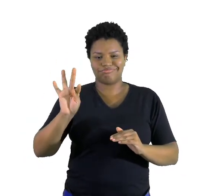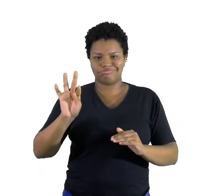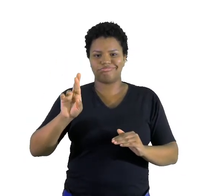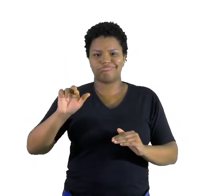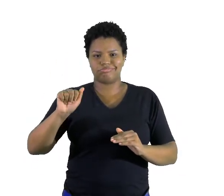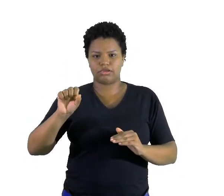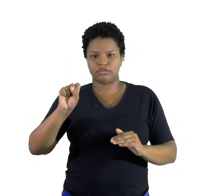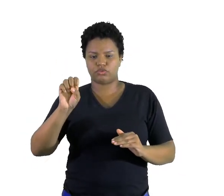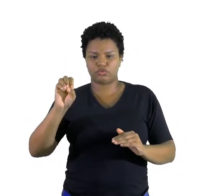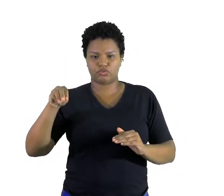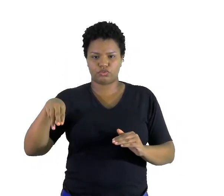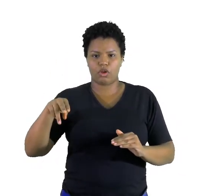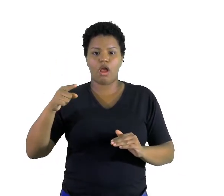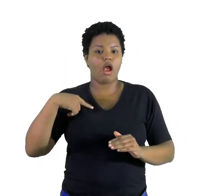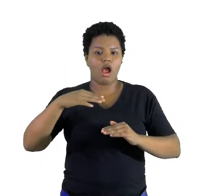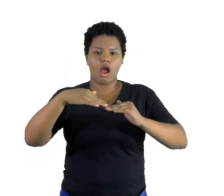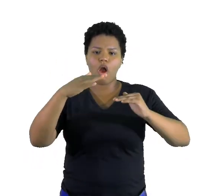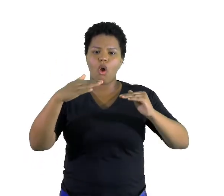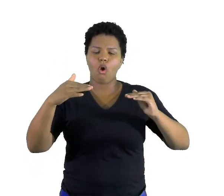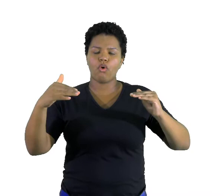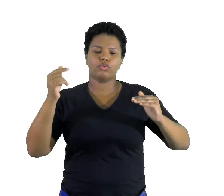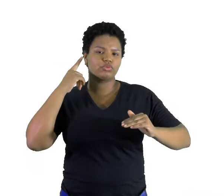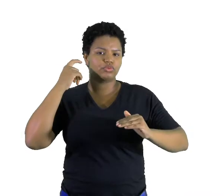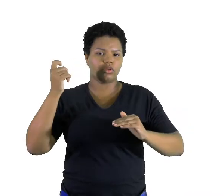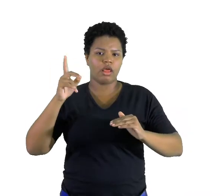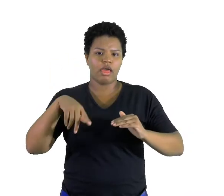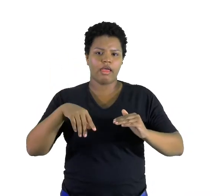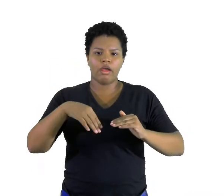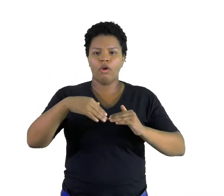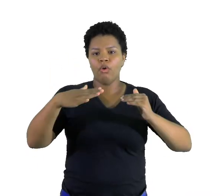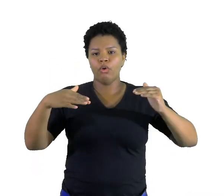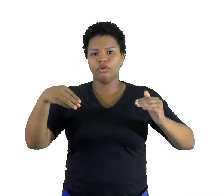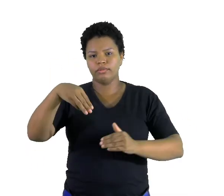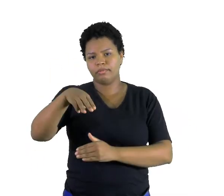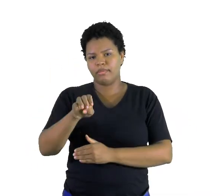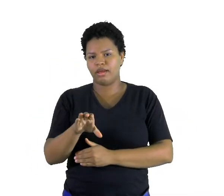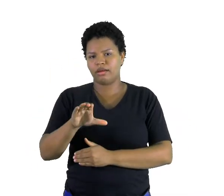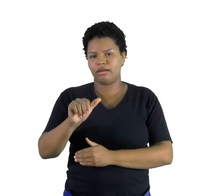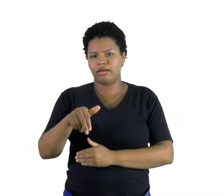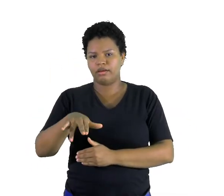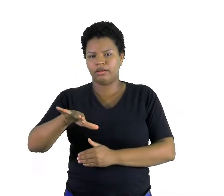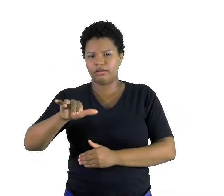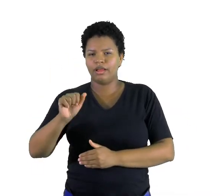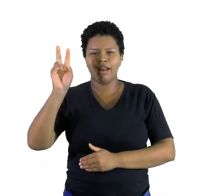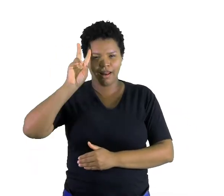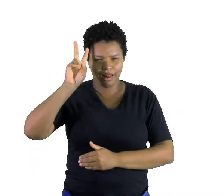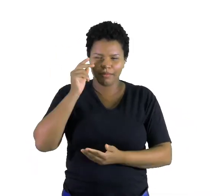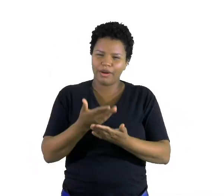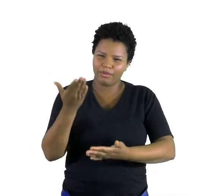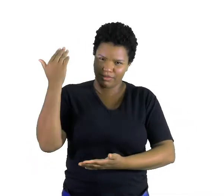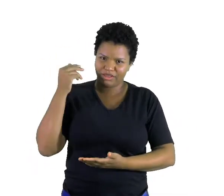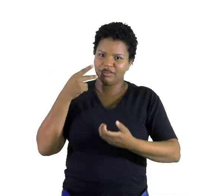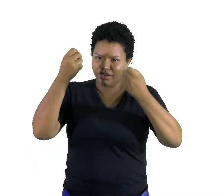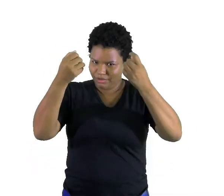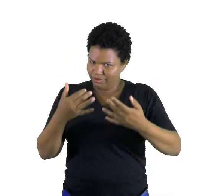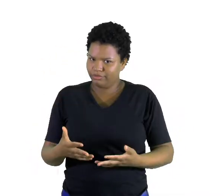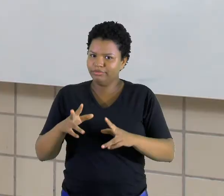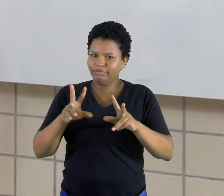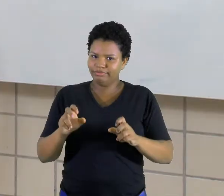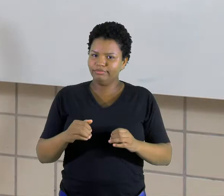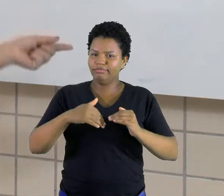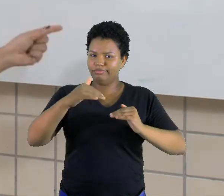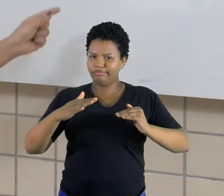sonoras, elas são classificadas como ondas mecânicas. Lembra da aula passada que eu falei o que era uma onda mecânica? Então,